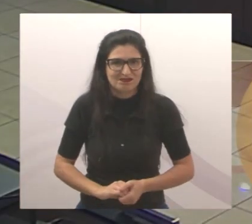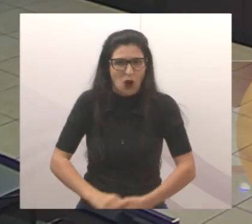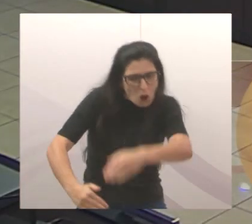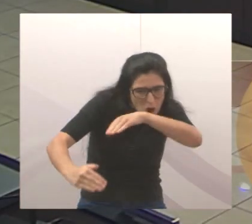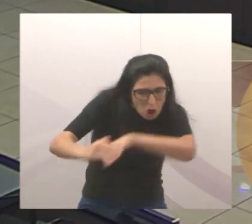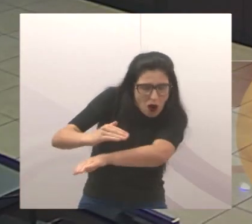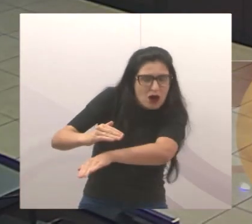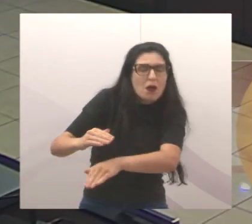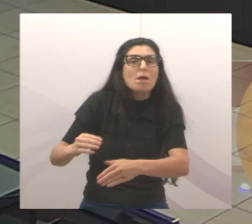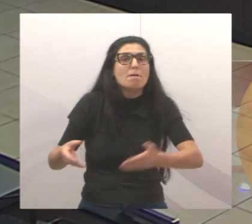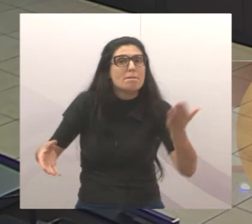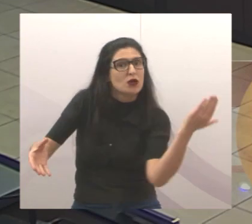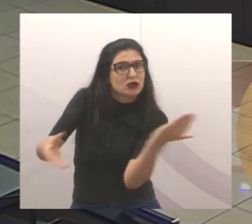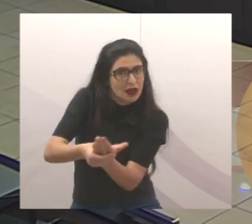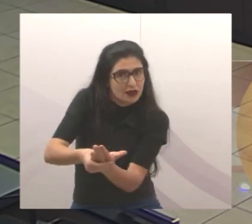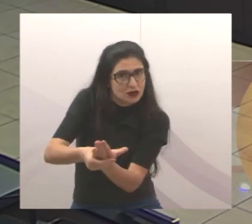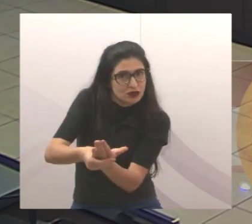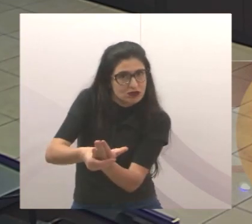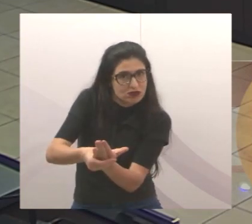arquivamento.